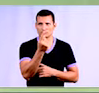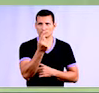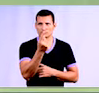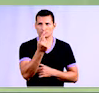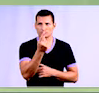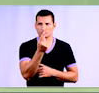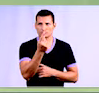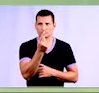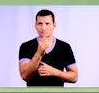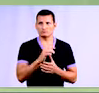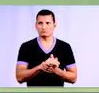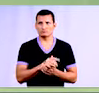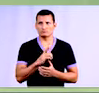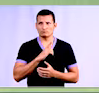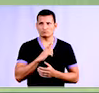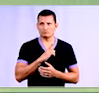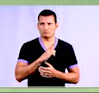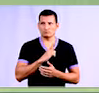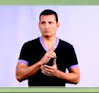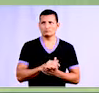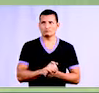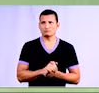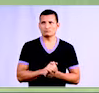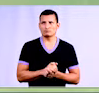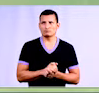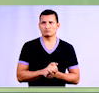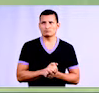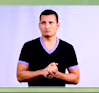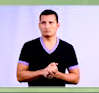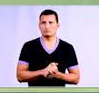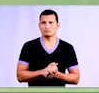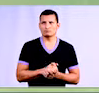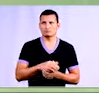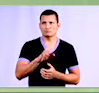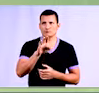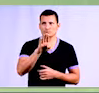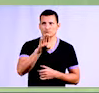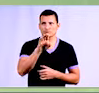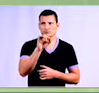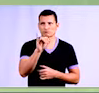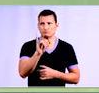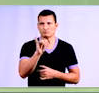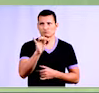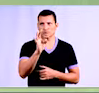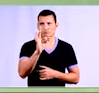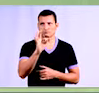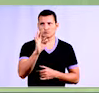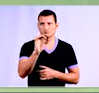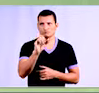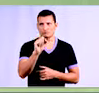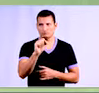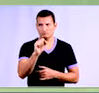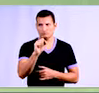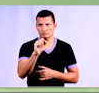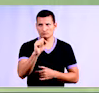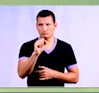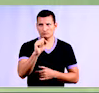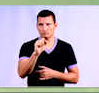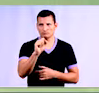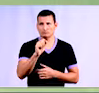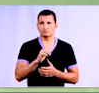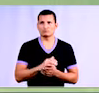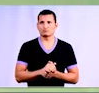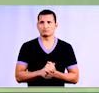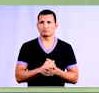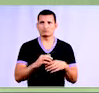correspondente a uma combinação de bits. das linhas de